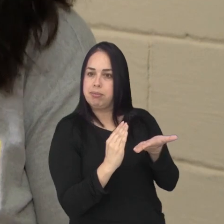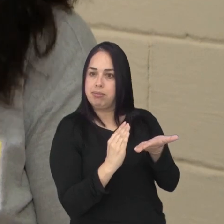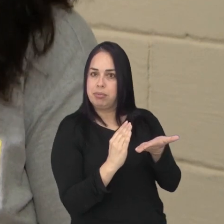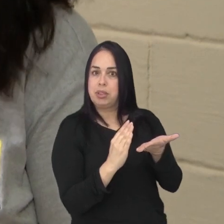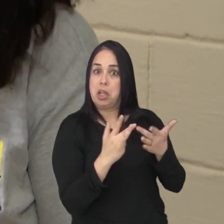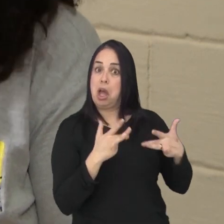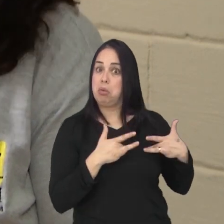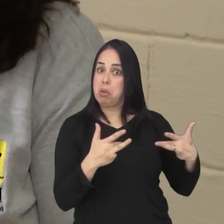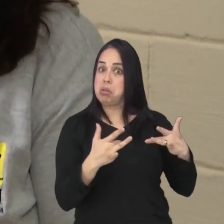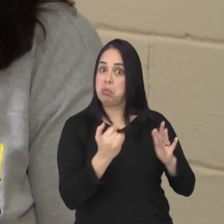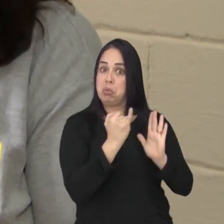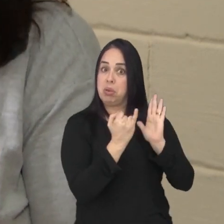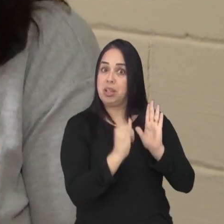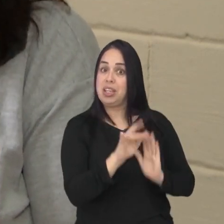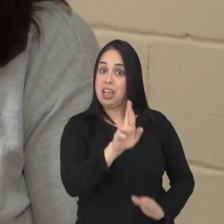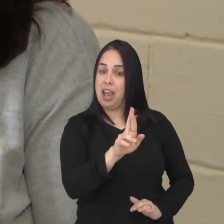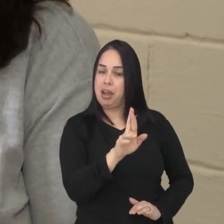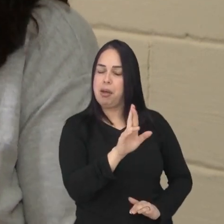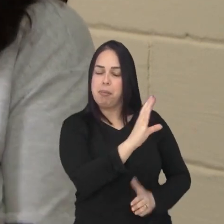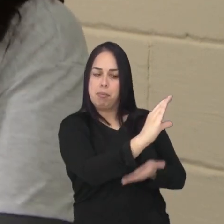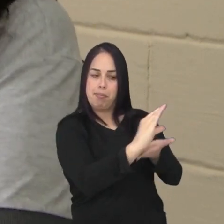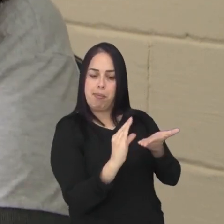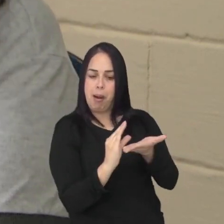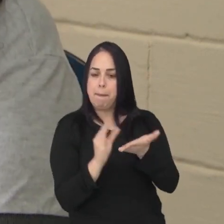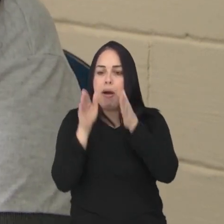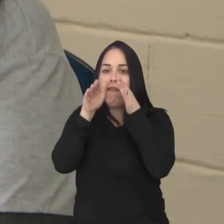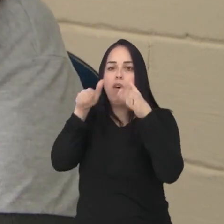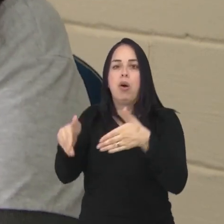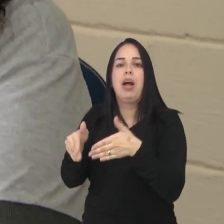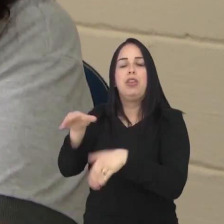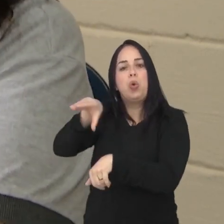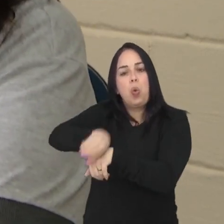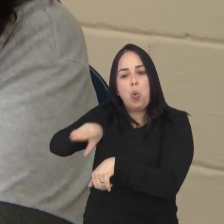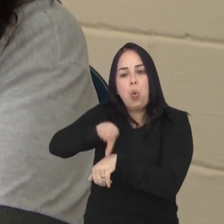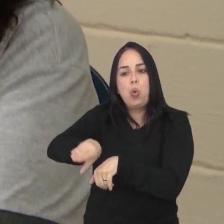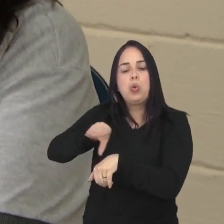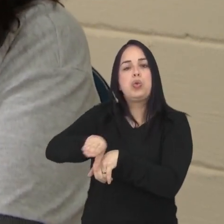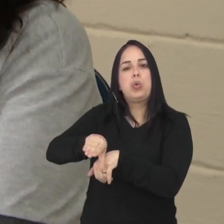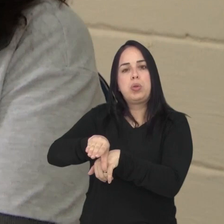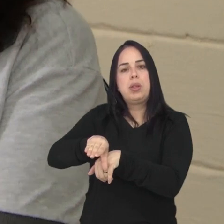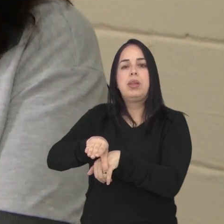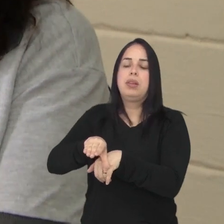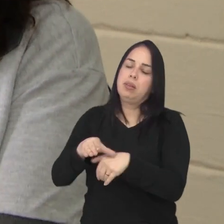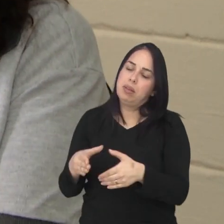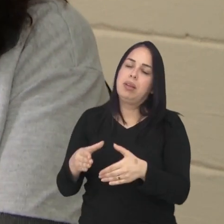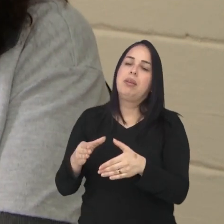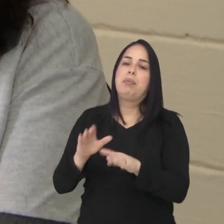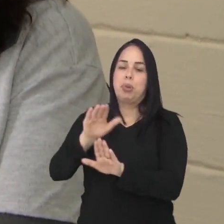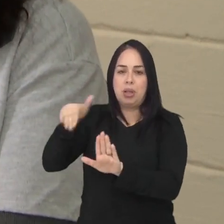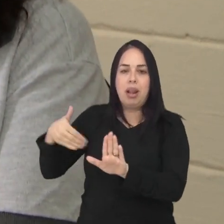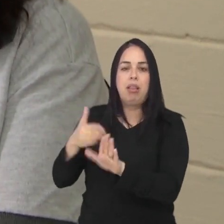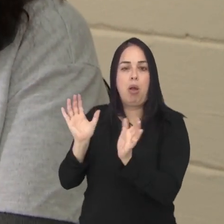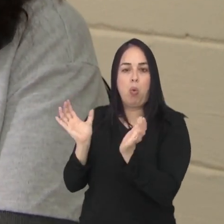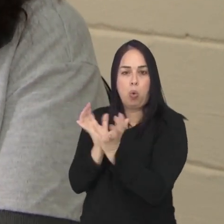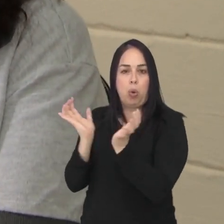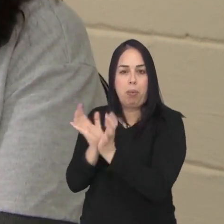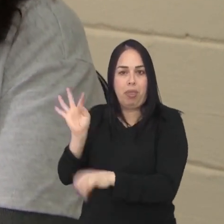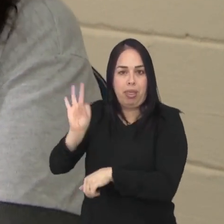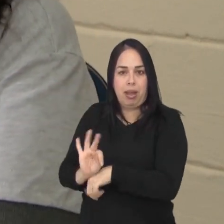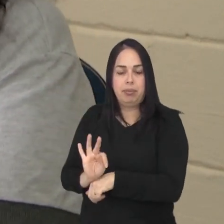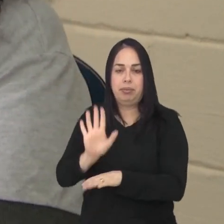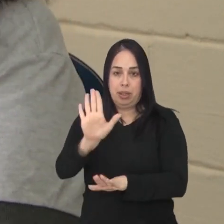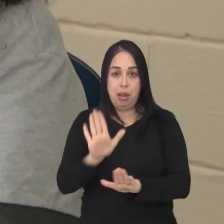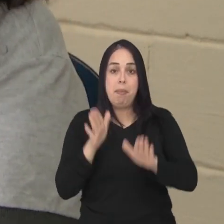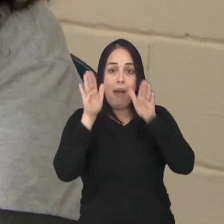do fundo, que é doação de imposto de renda, para execução e a capacitação dos nossos atendidos, com toda a equipe